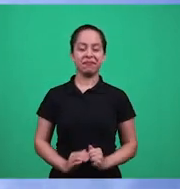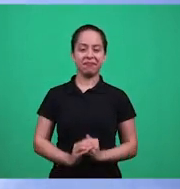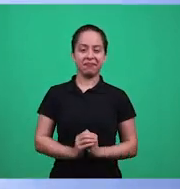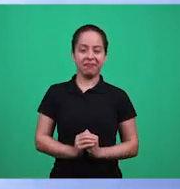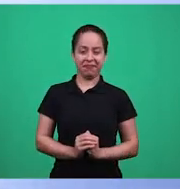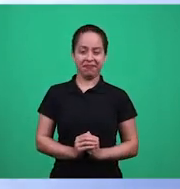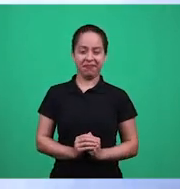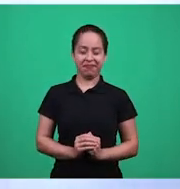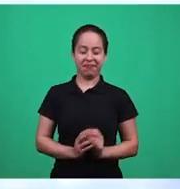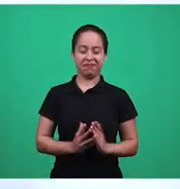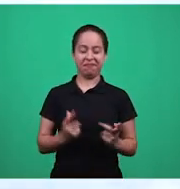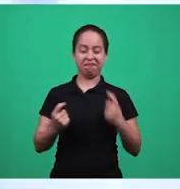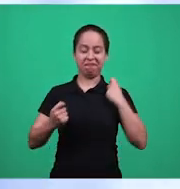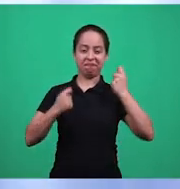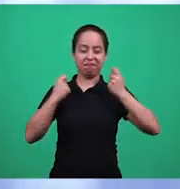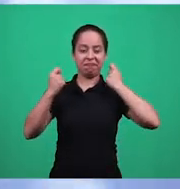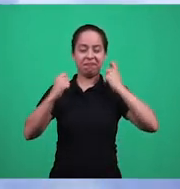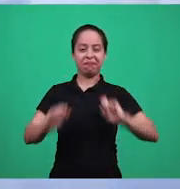receberá.